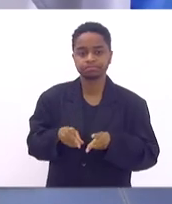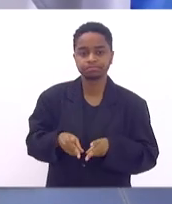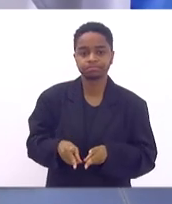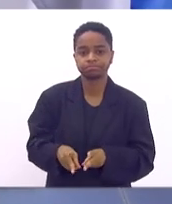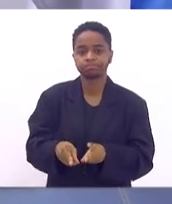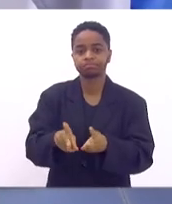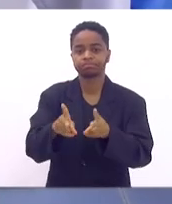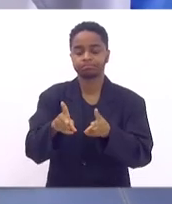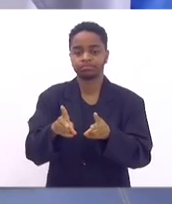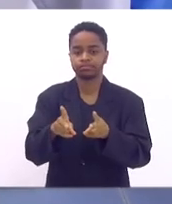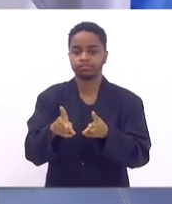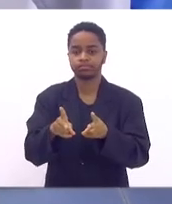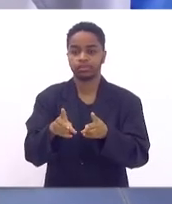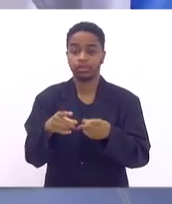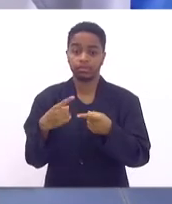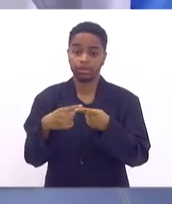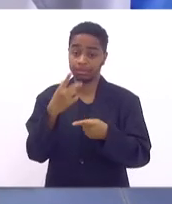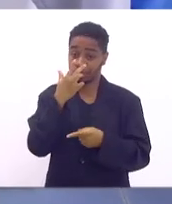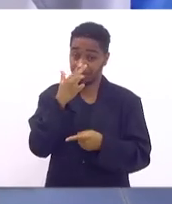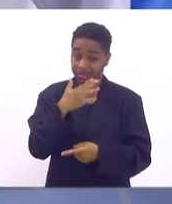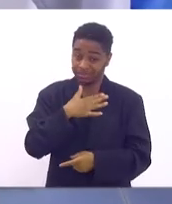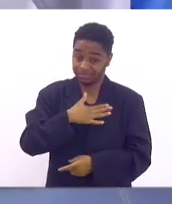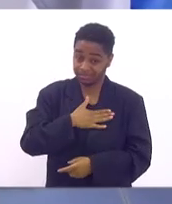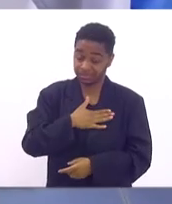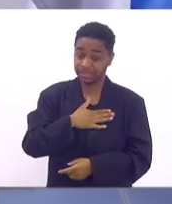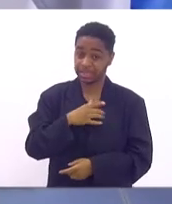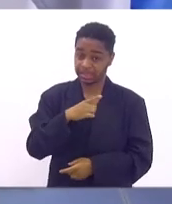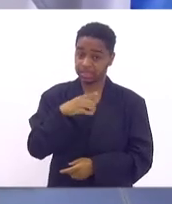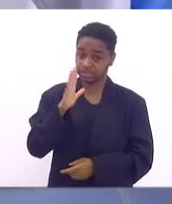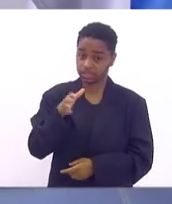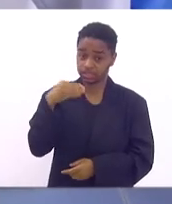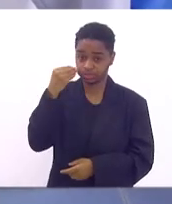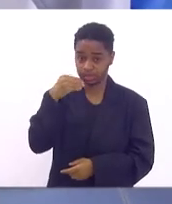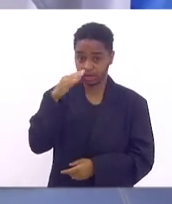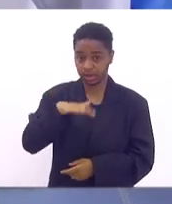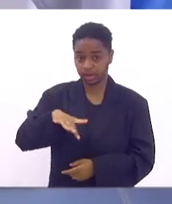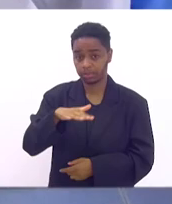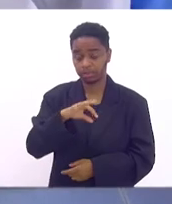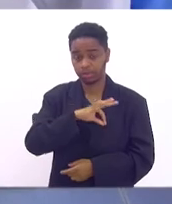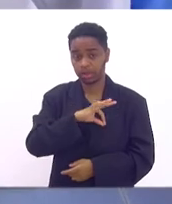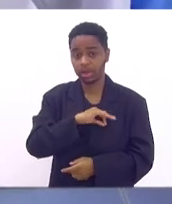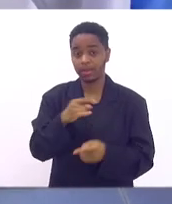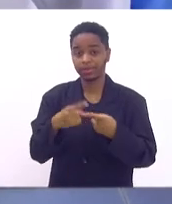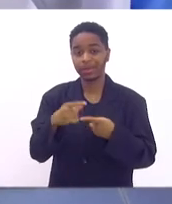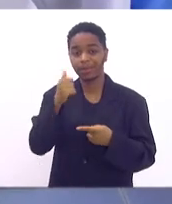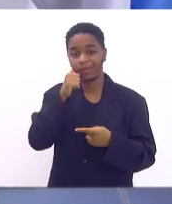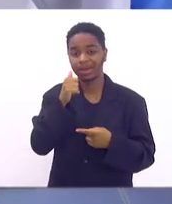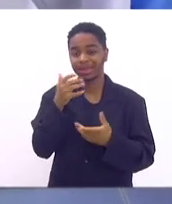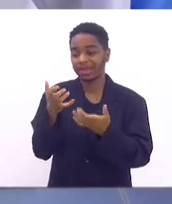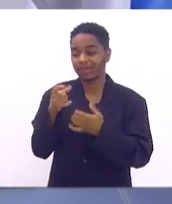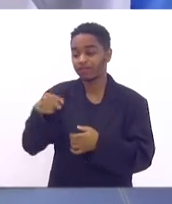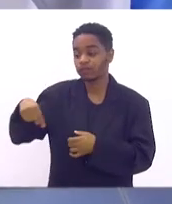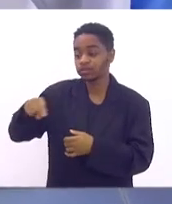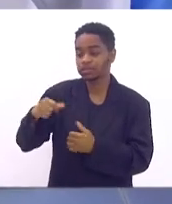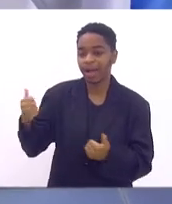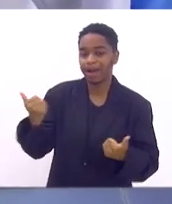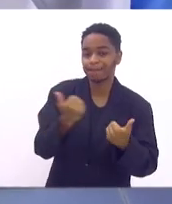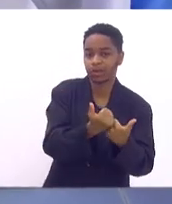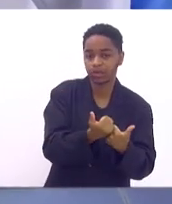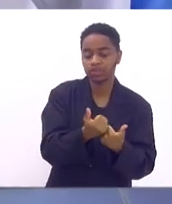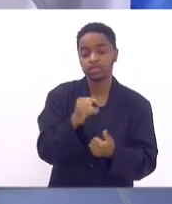parece, pela experiência policial, que é com vocês que elas vão contar. Então, se não tiver